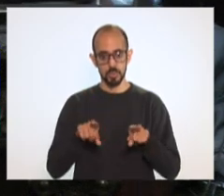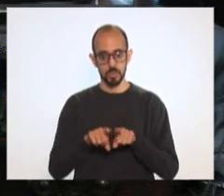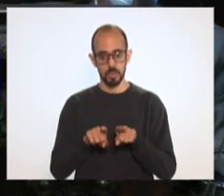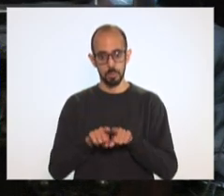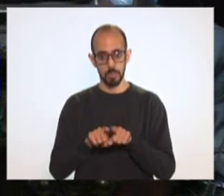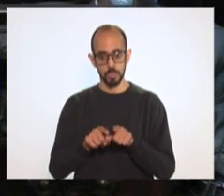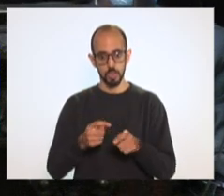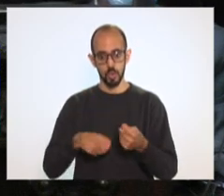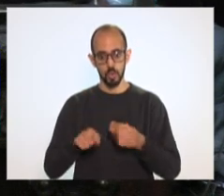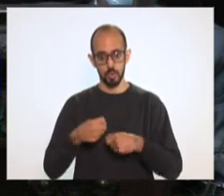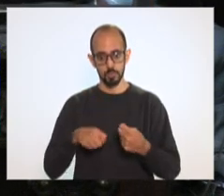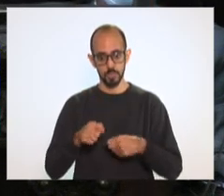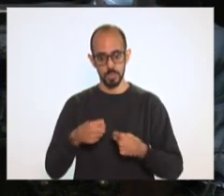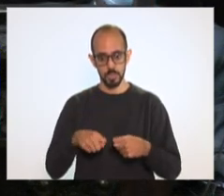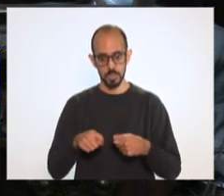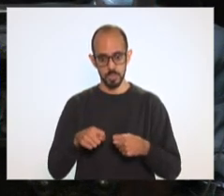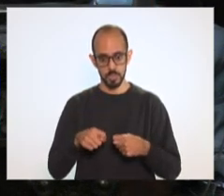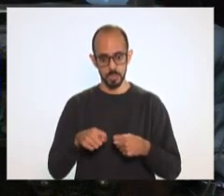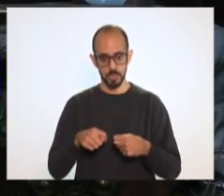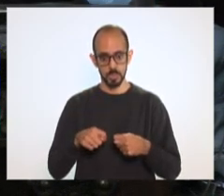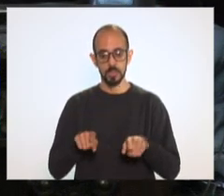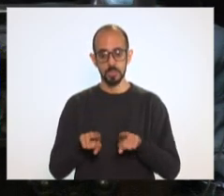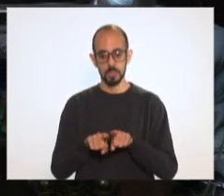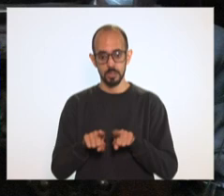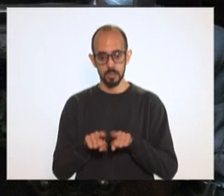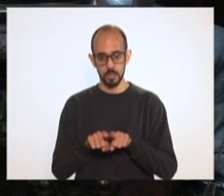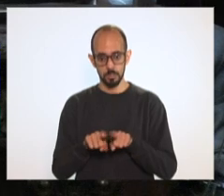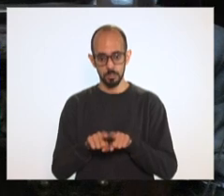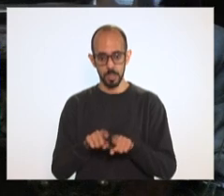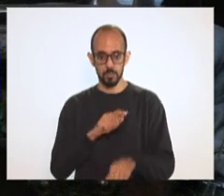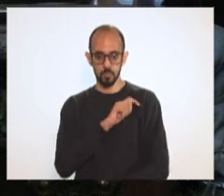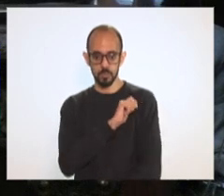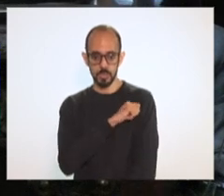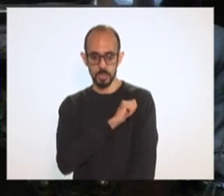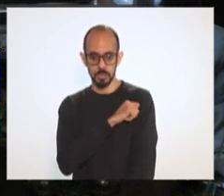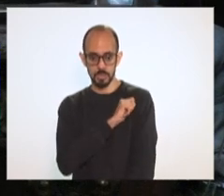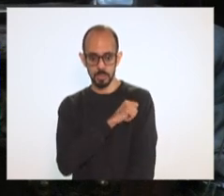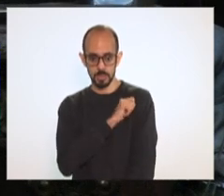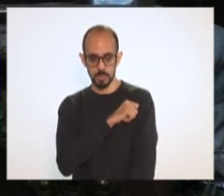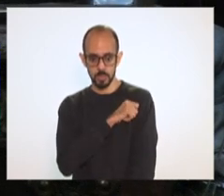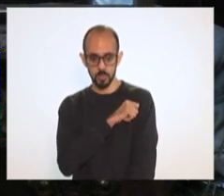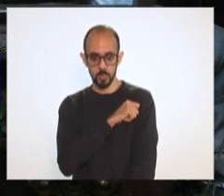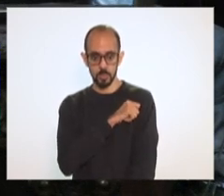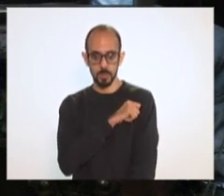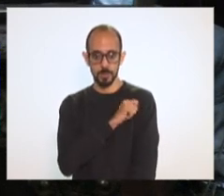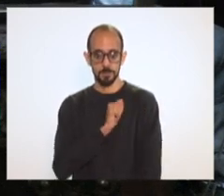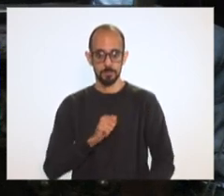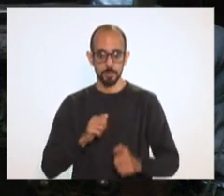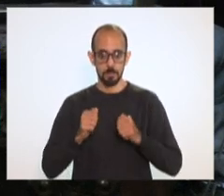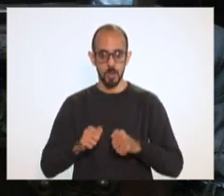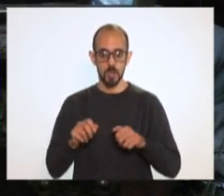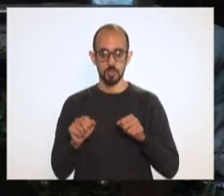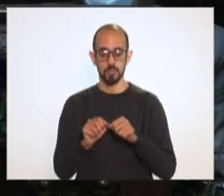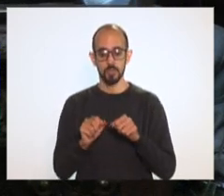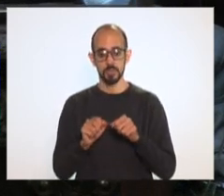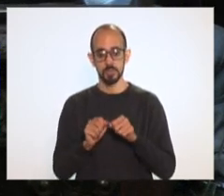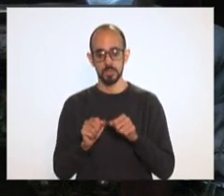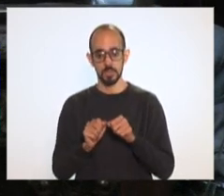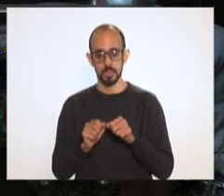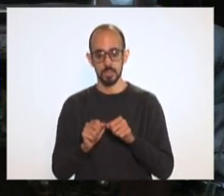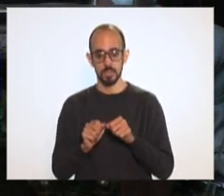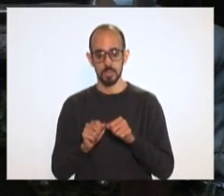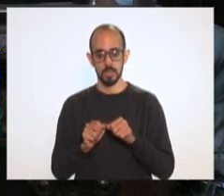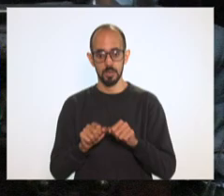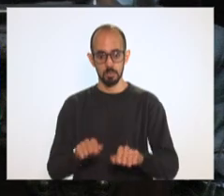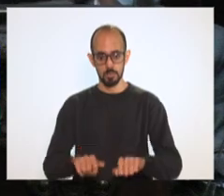Economia, nesse caso, e de fiscalização, de tributação, possam realizar uma